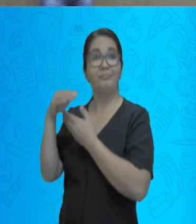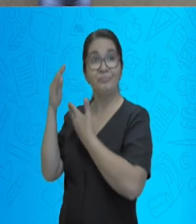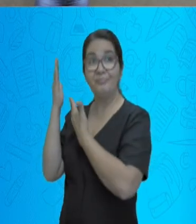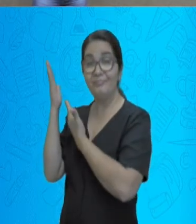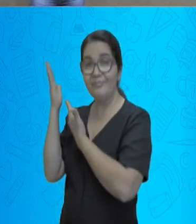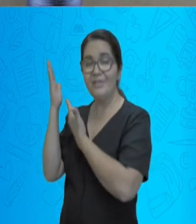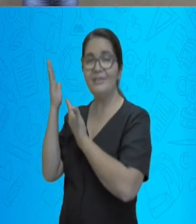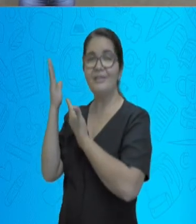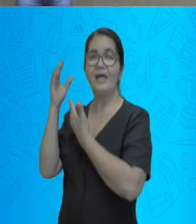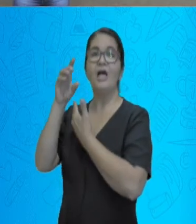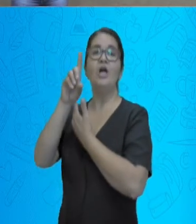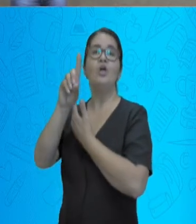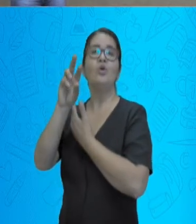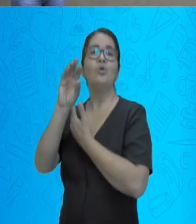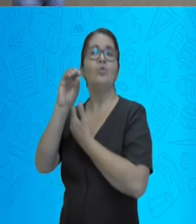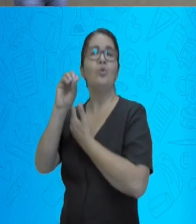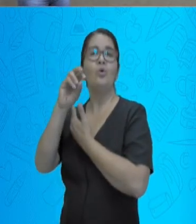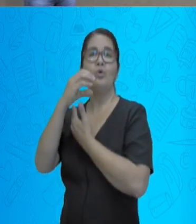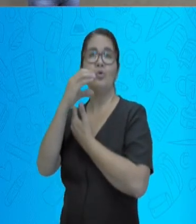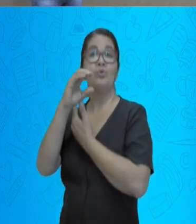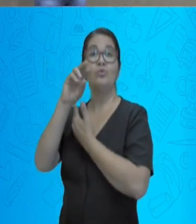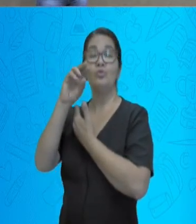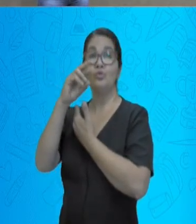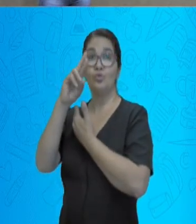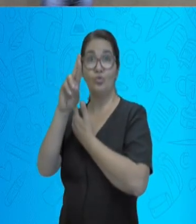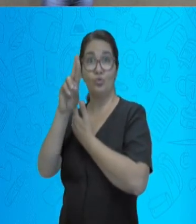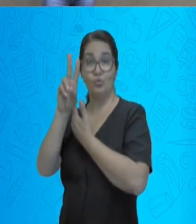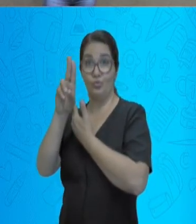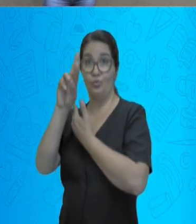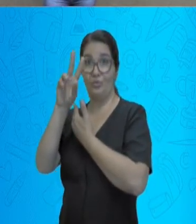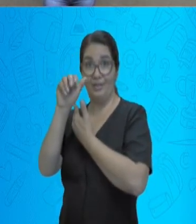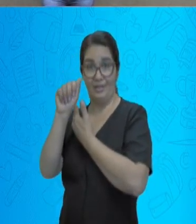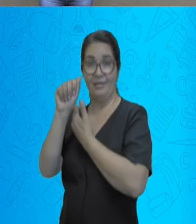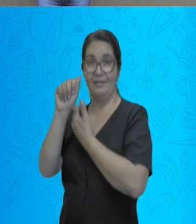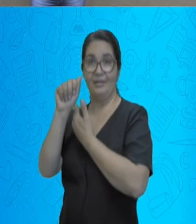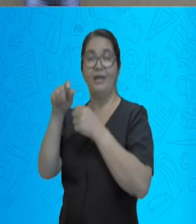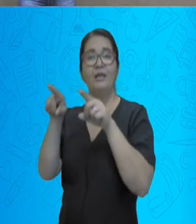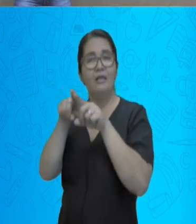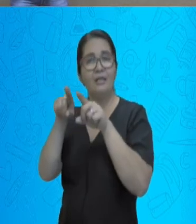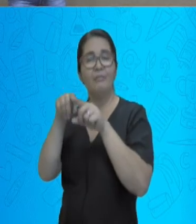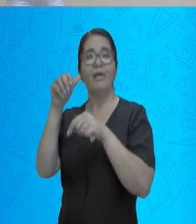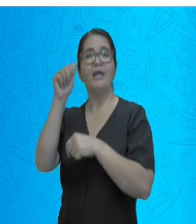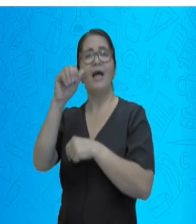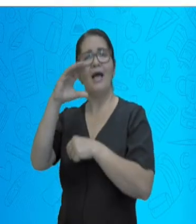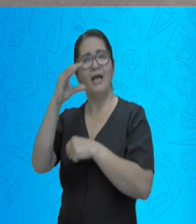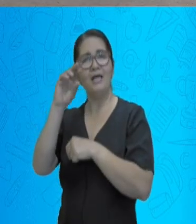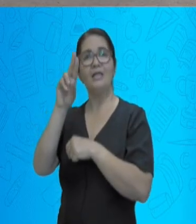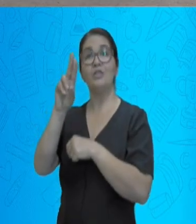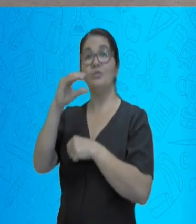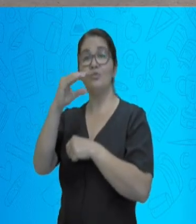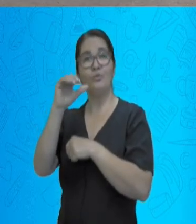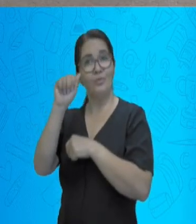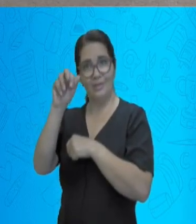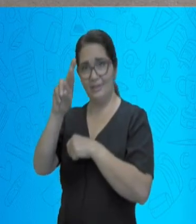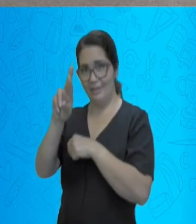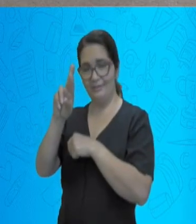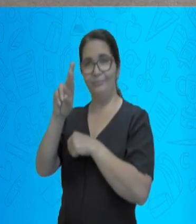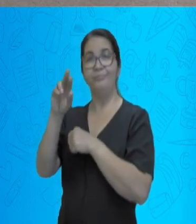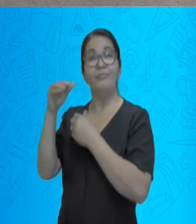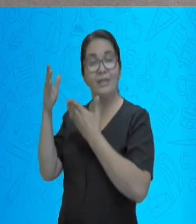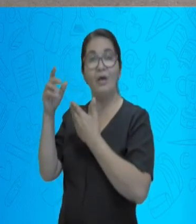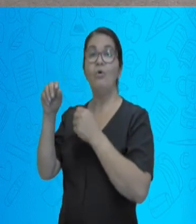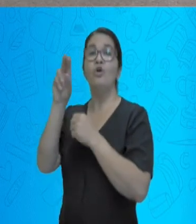doçura, palhaço e açúcar. Essas são palavras da língua portuguesa que têm o uso do